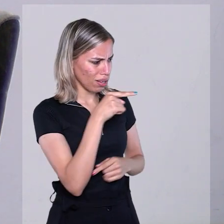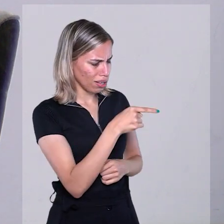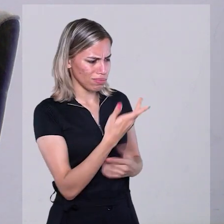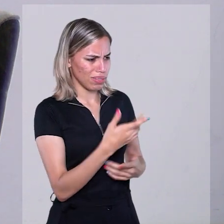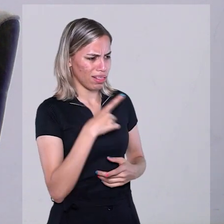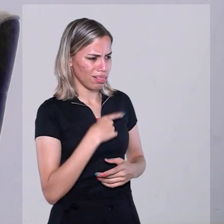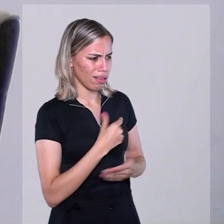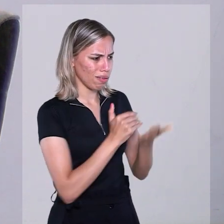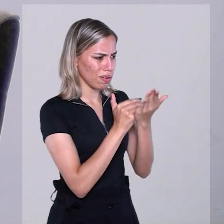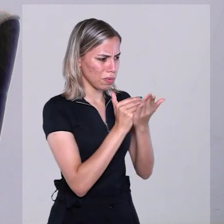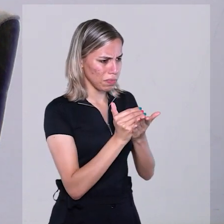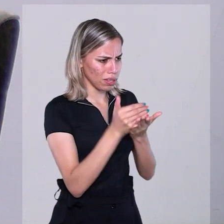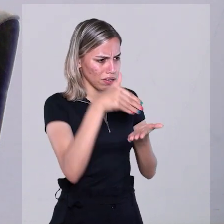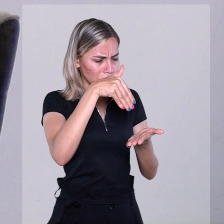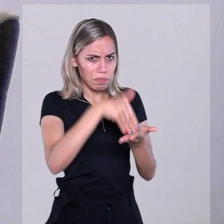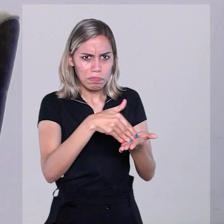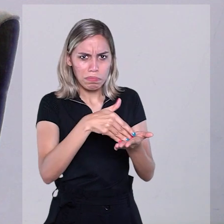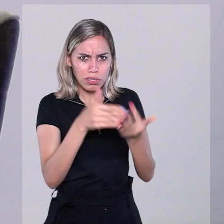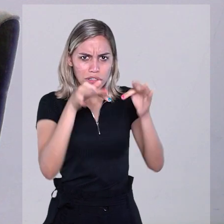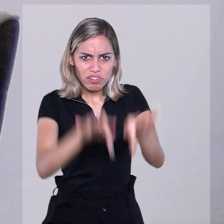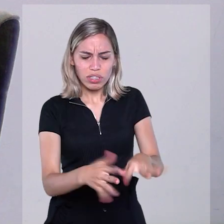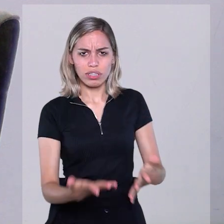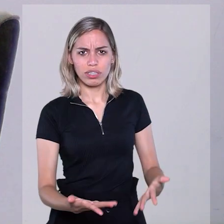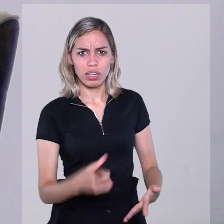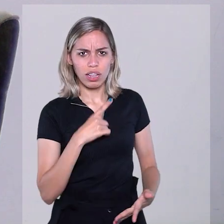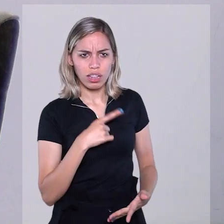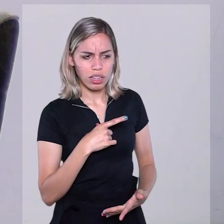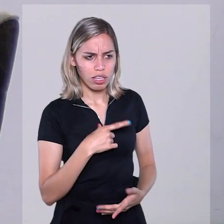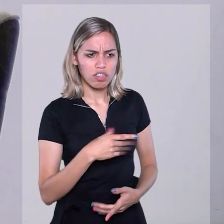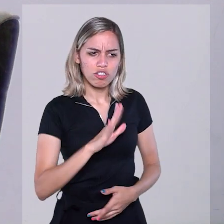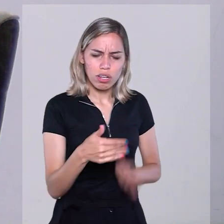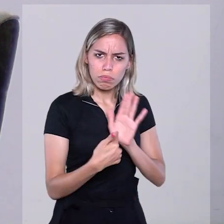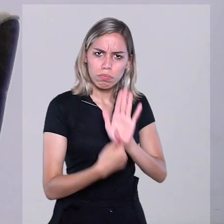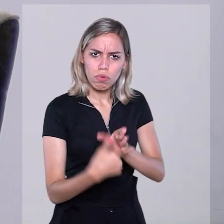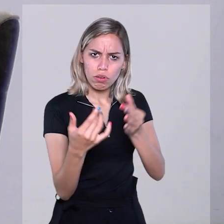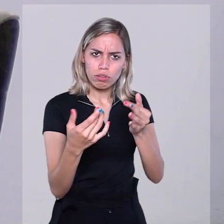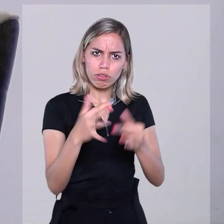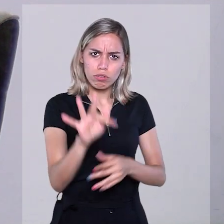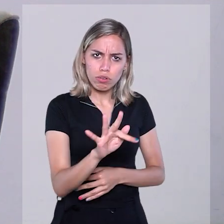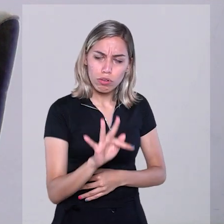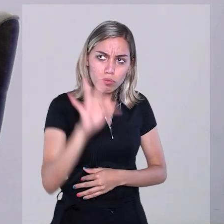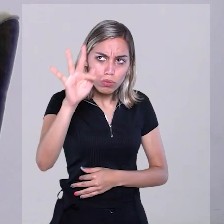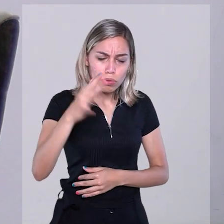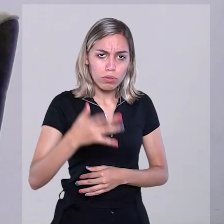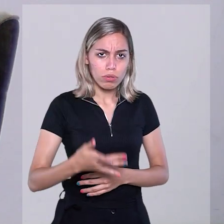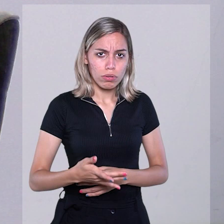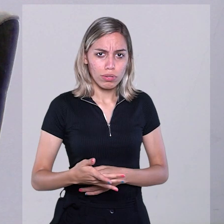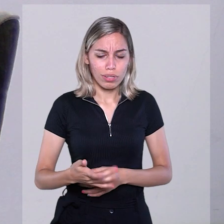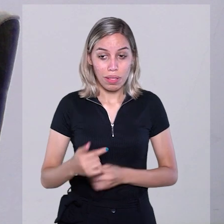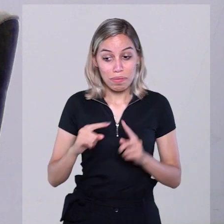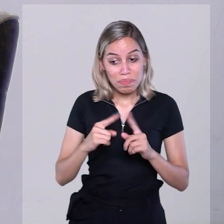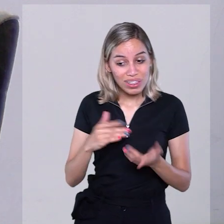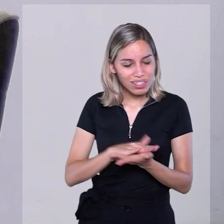já apontando para um futuro também previsível, né? E nada meu foi previsível. Então ele quis que o poema